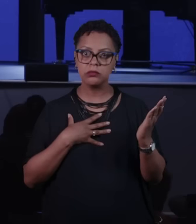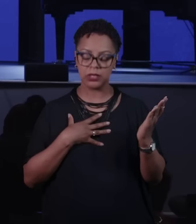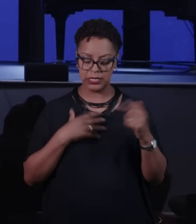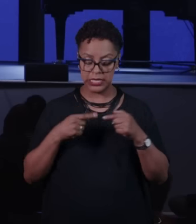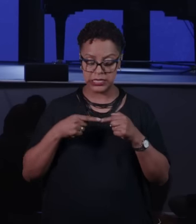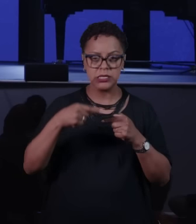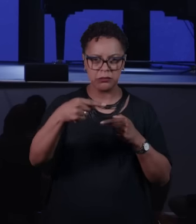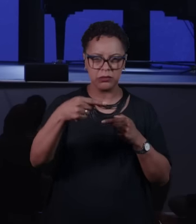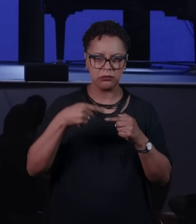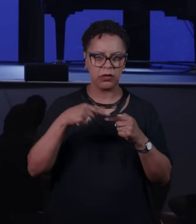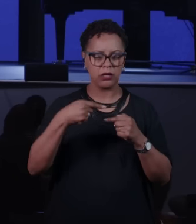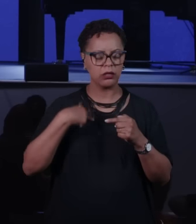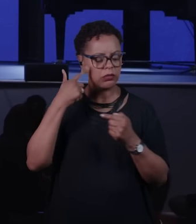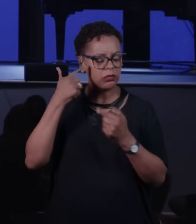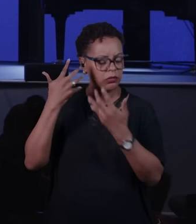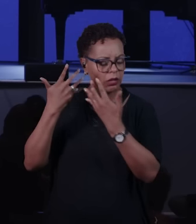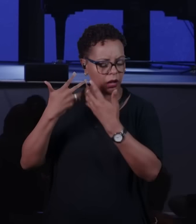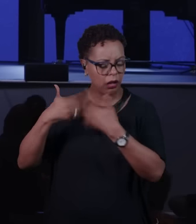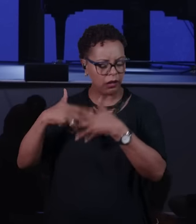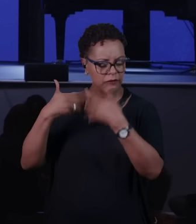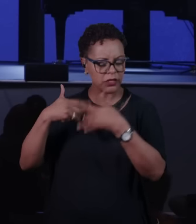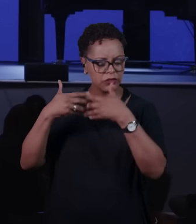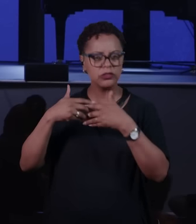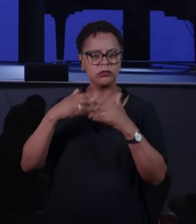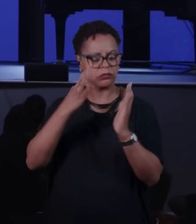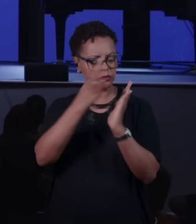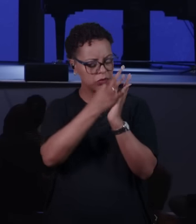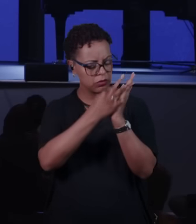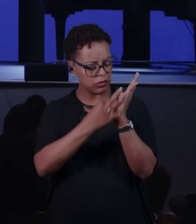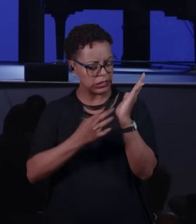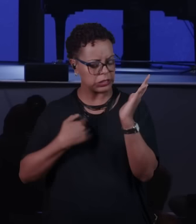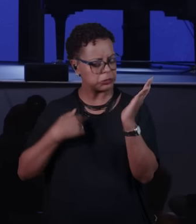semana que eu estava refletindo a respeito desse texto,